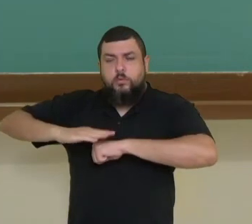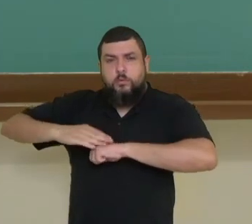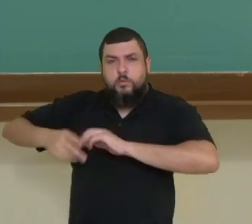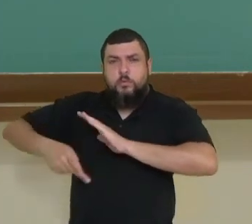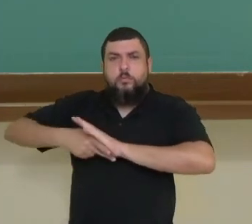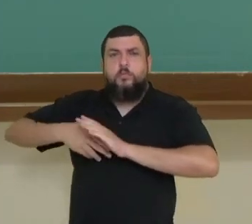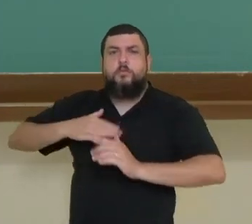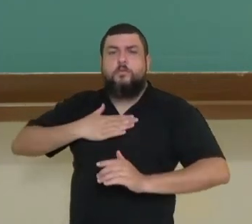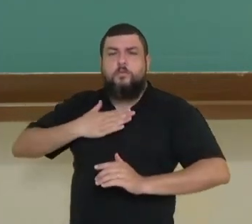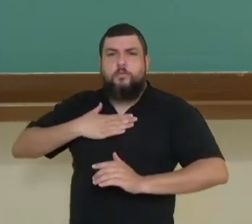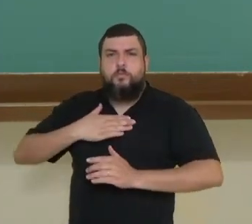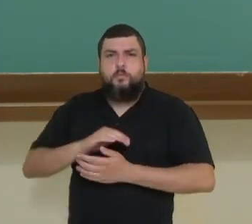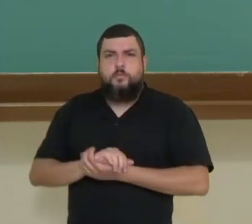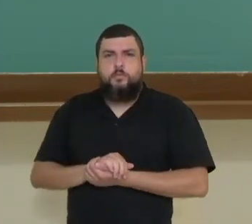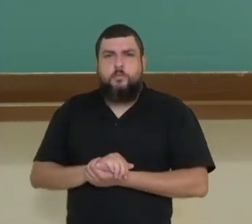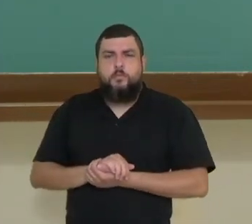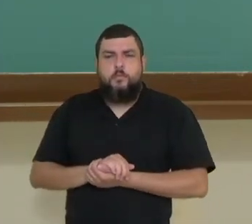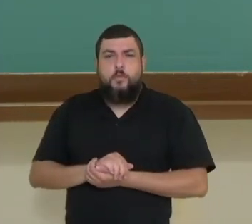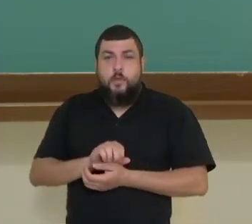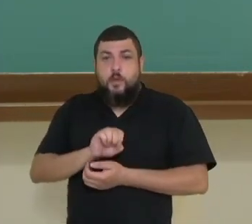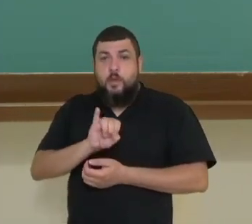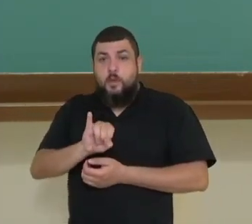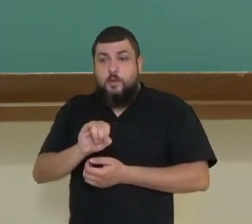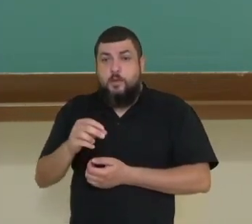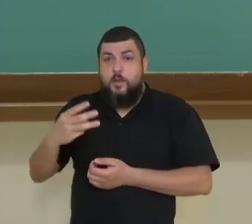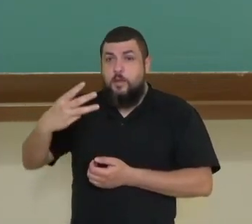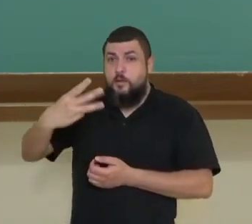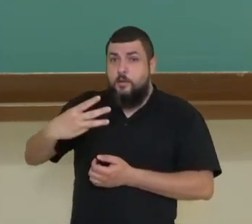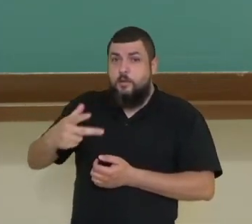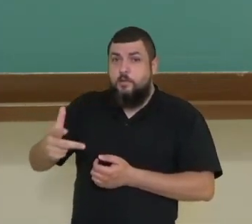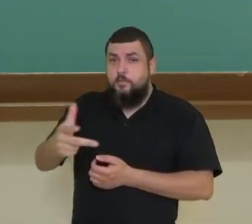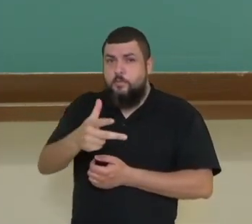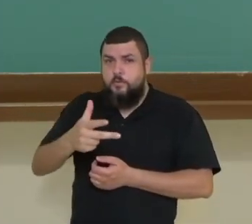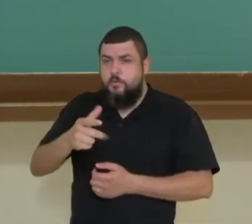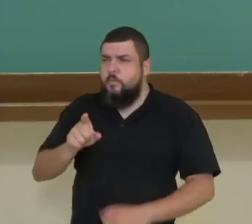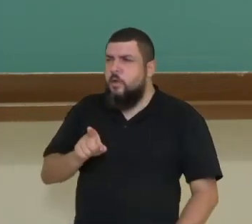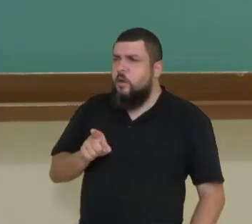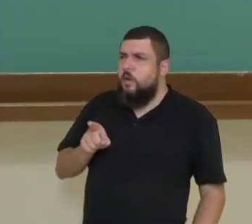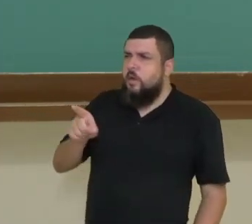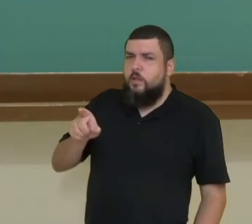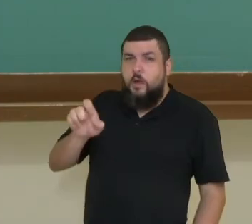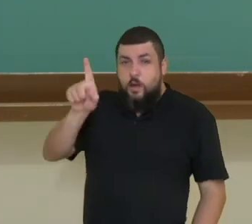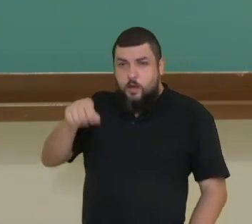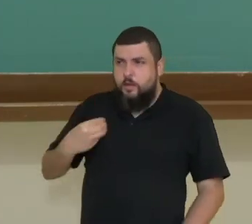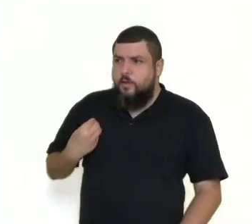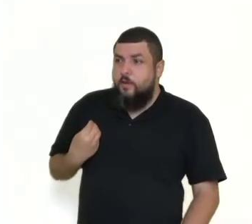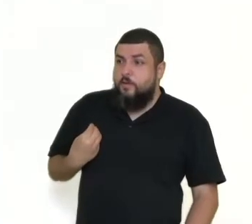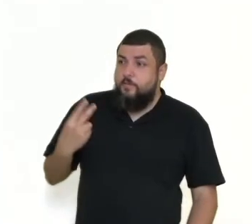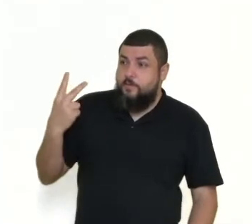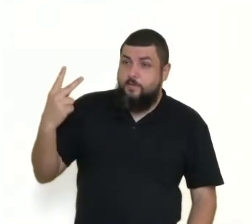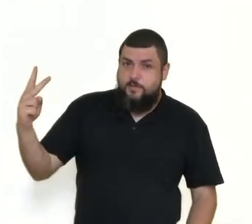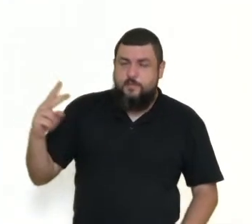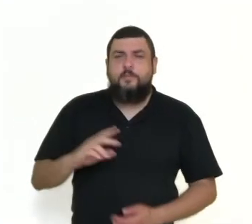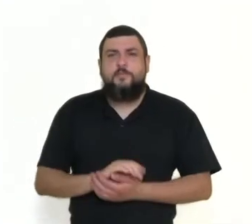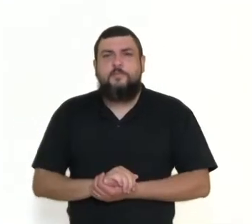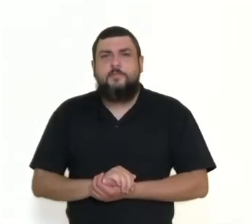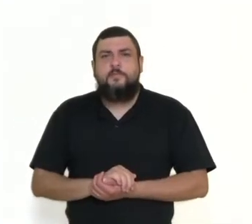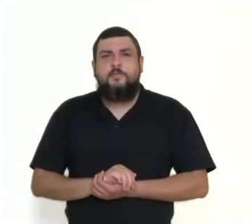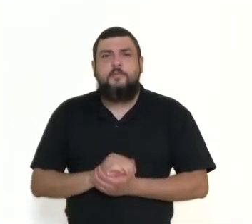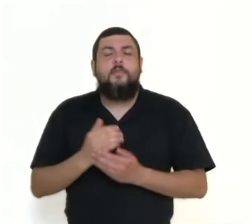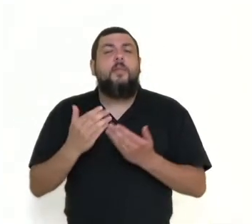for em terceira pessoa, eu já sei que é o quê? A biografia de alguém. Então, a